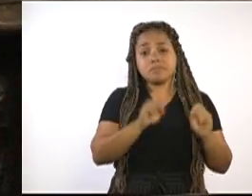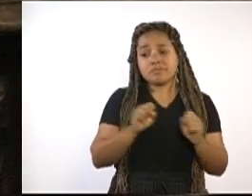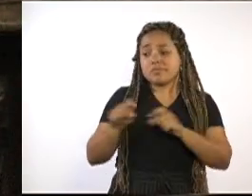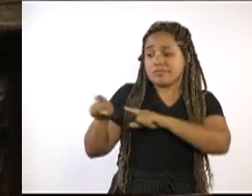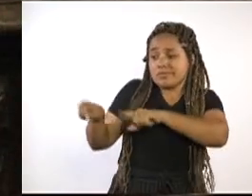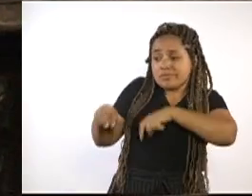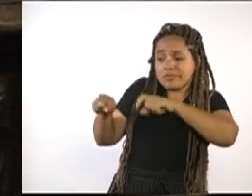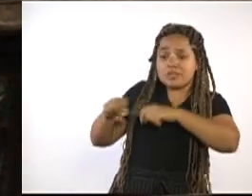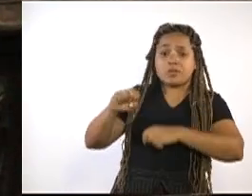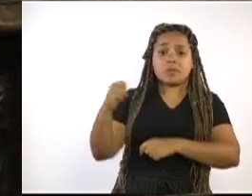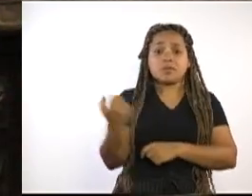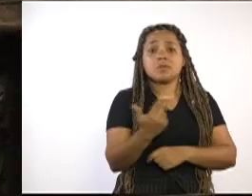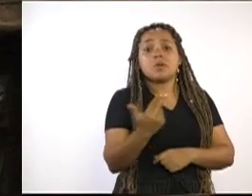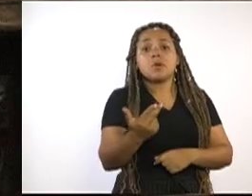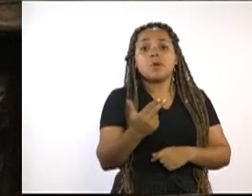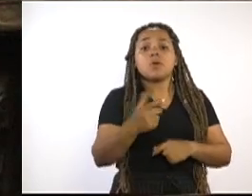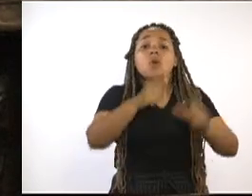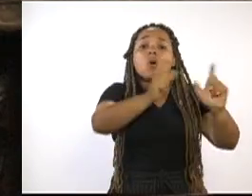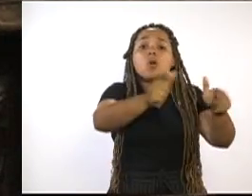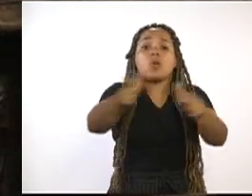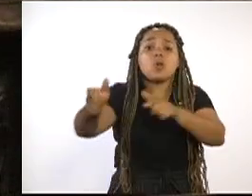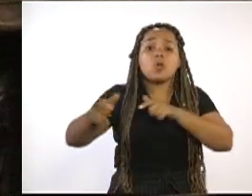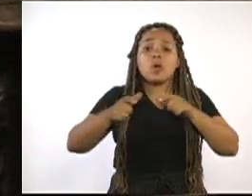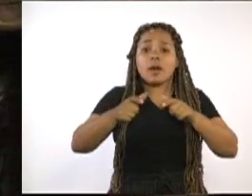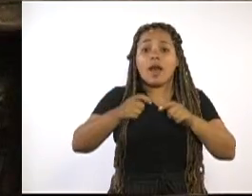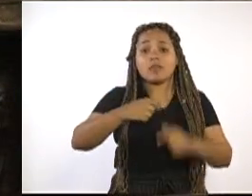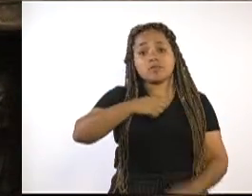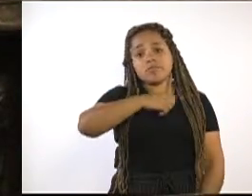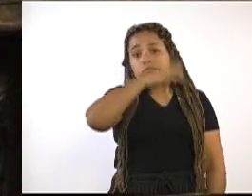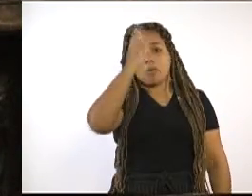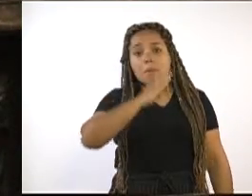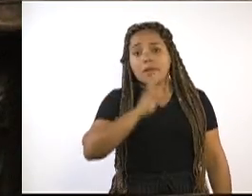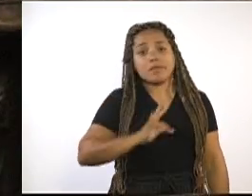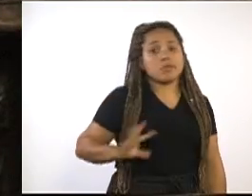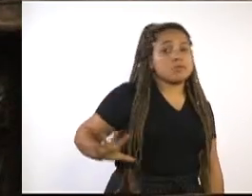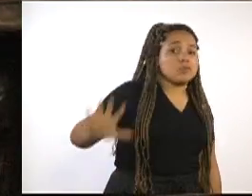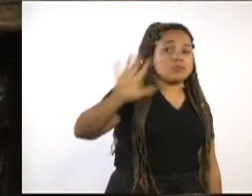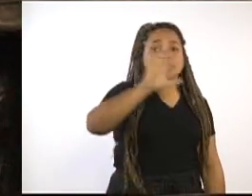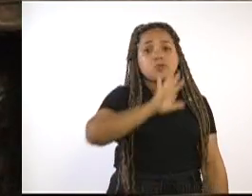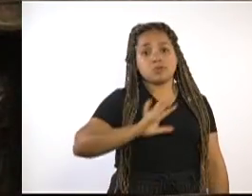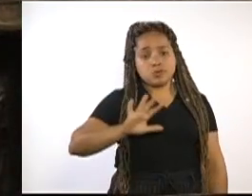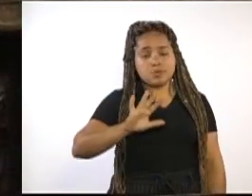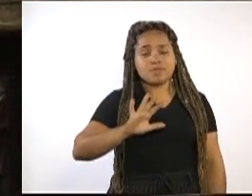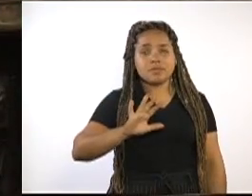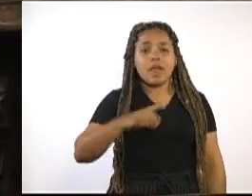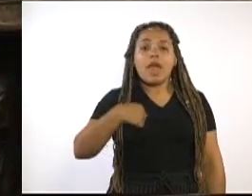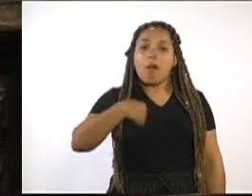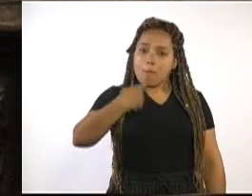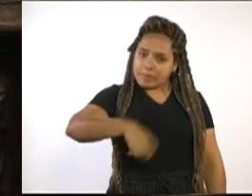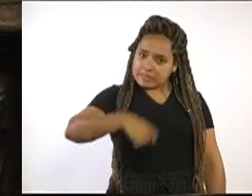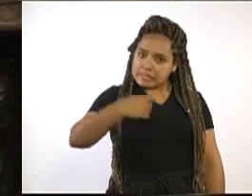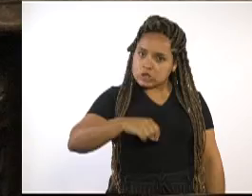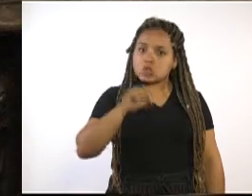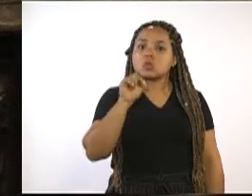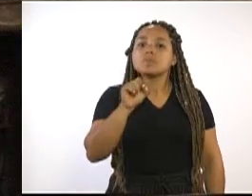em outros locais do nosso grande Brasil. É preciso que